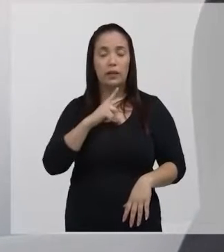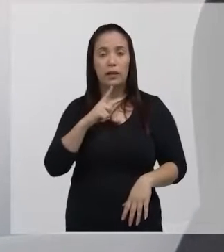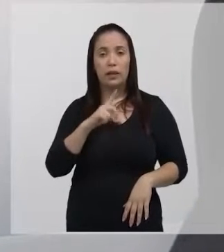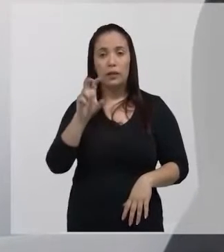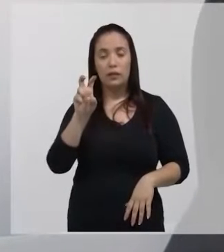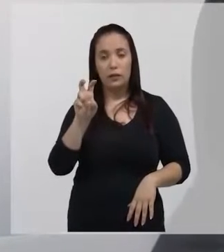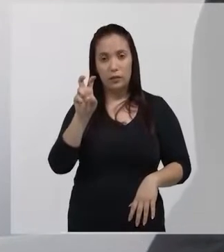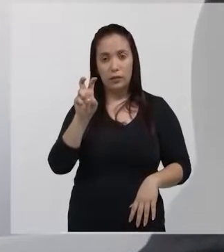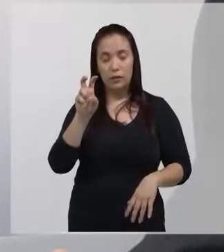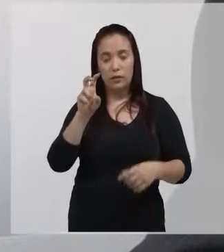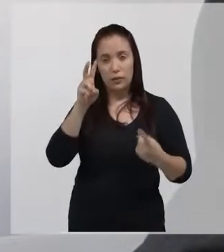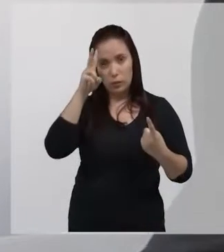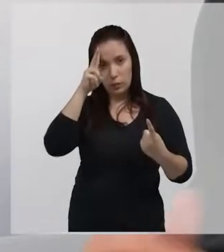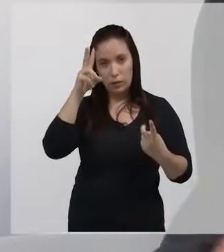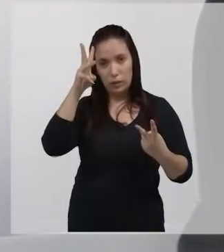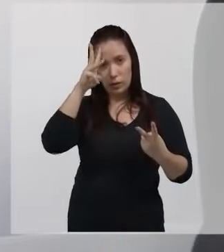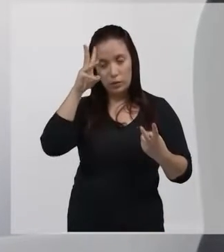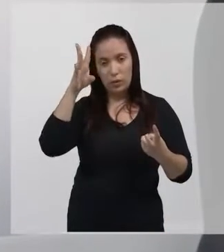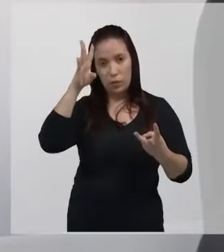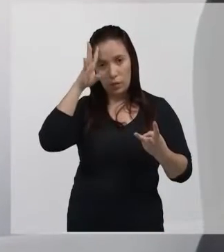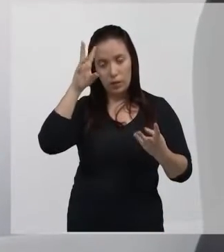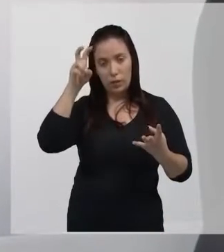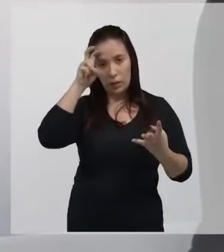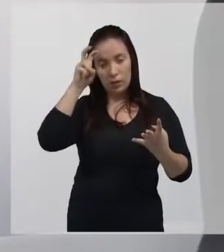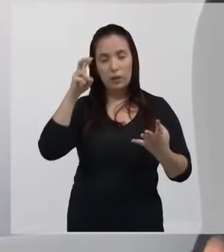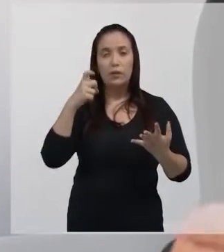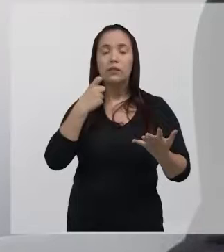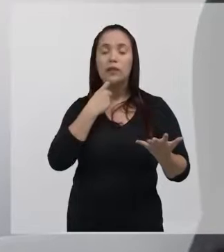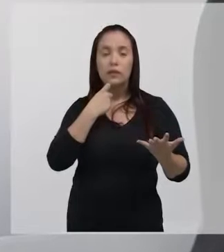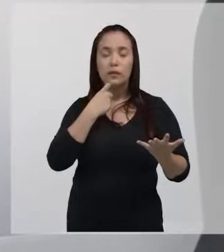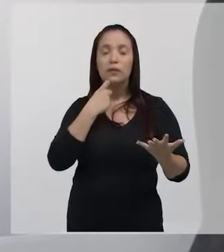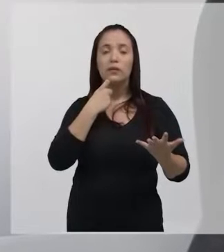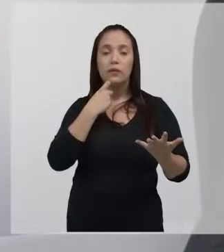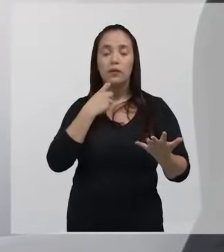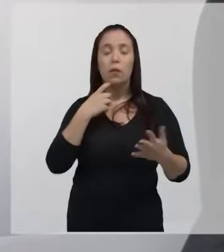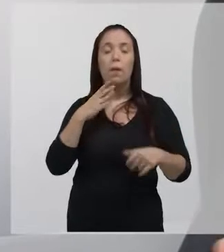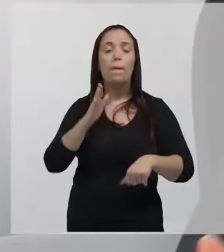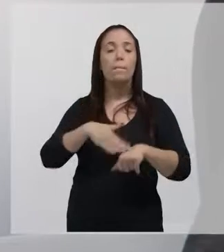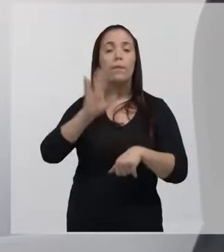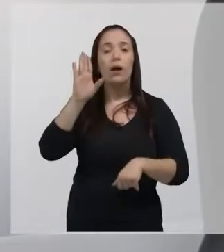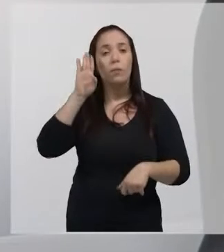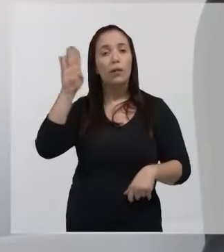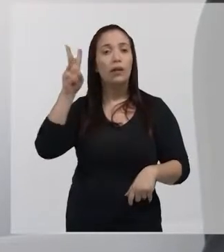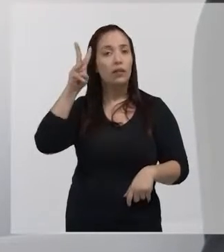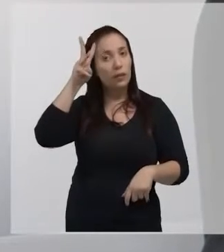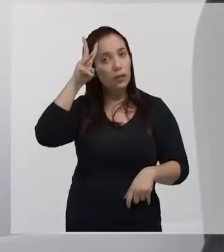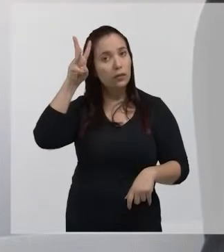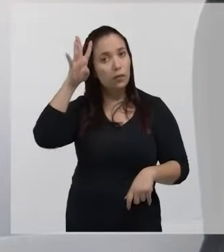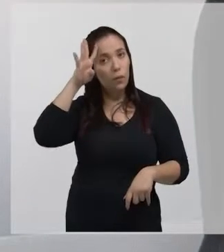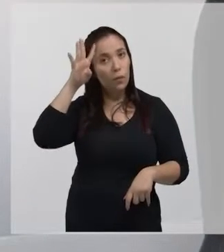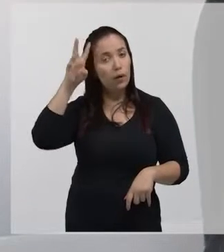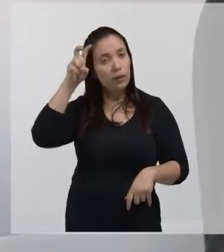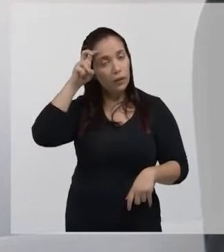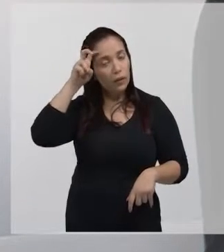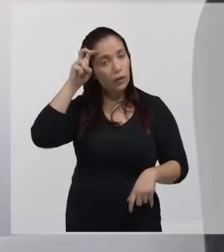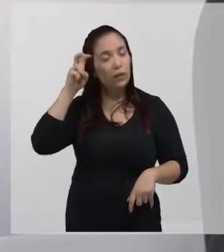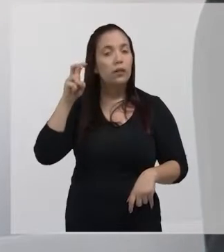de segunda, terça, quarta, quinta e sexta, mas mais especificamente terça, quarta e quinta, esses